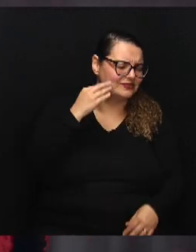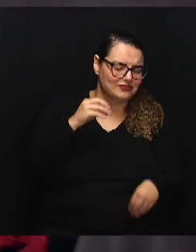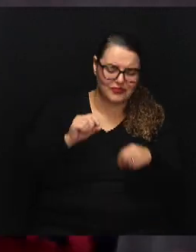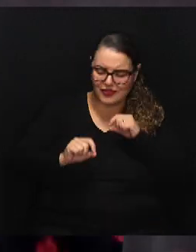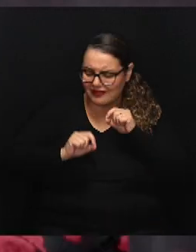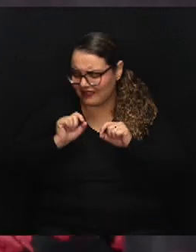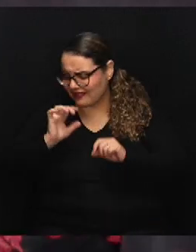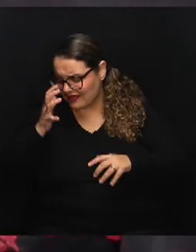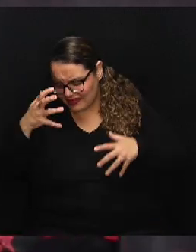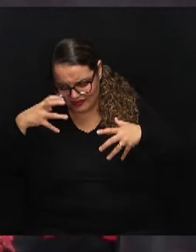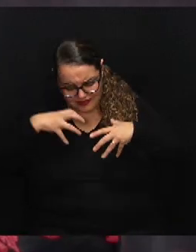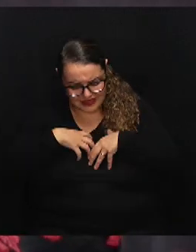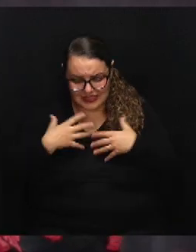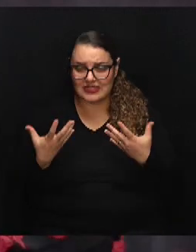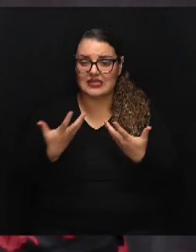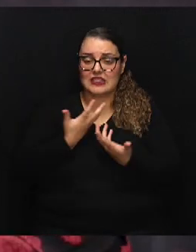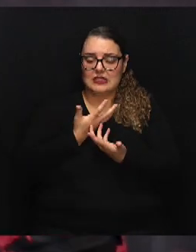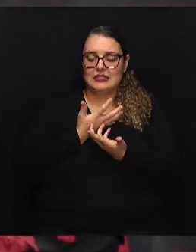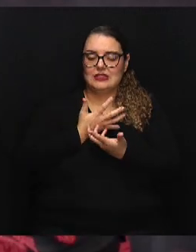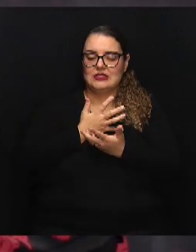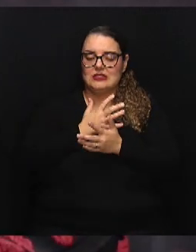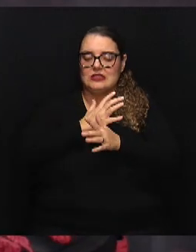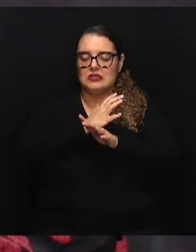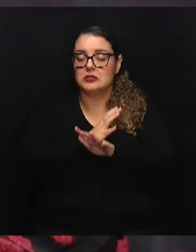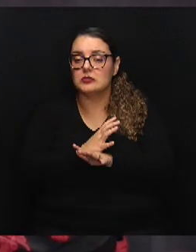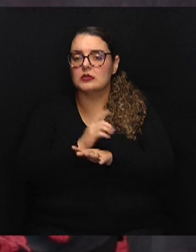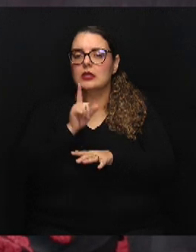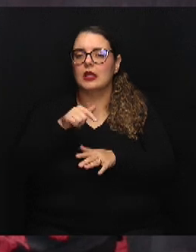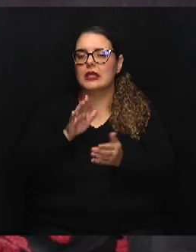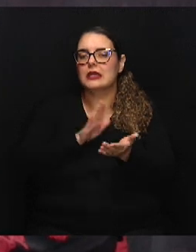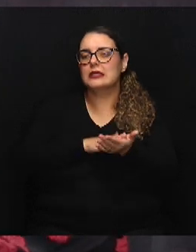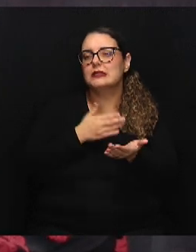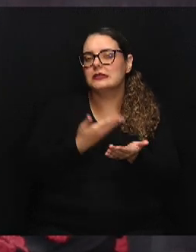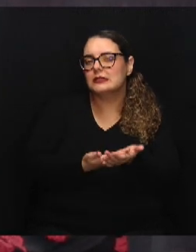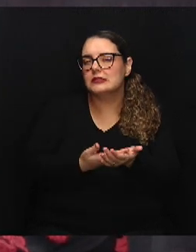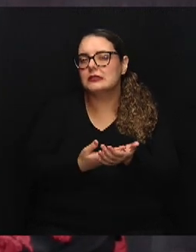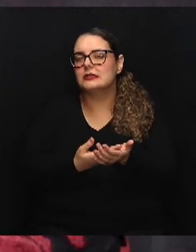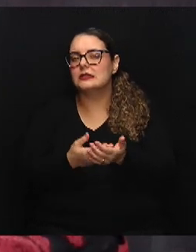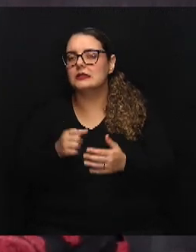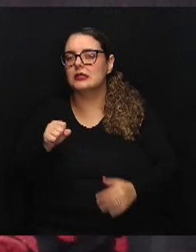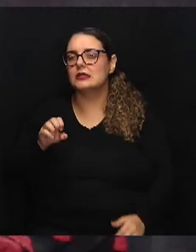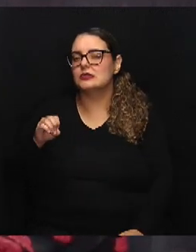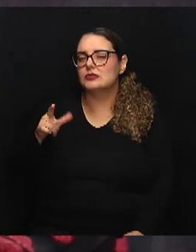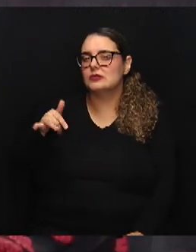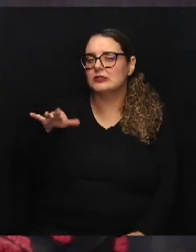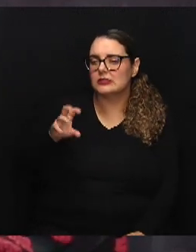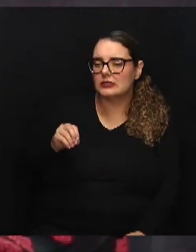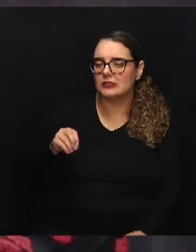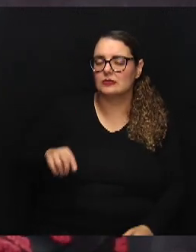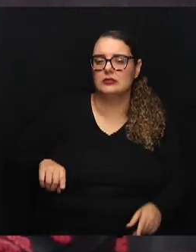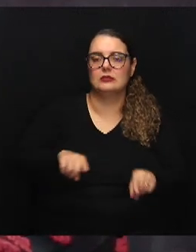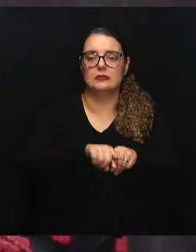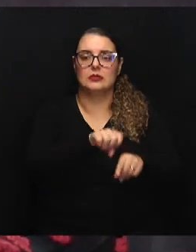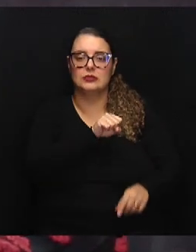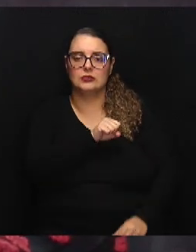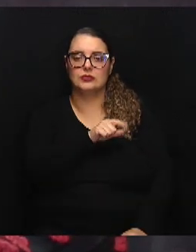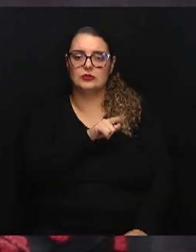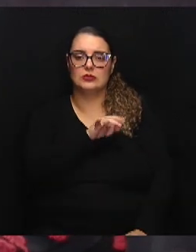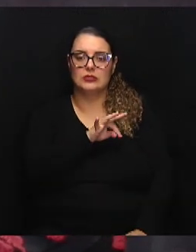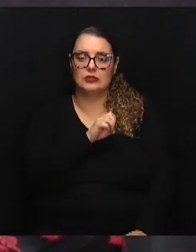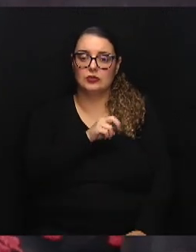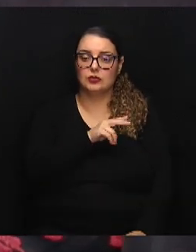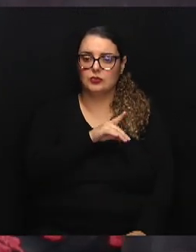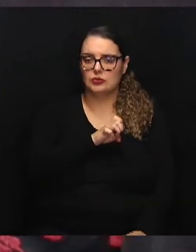assim, acho que esse vazio, ele fala um pouco da solidão e da solitude, né? Tem um pouco a ver com essa questão que,